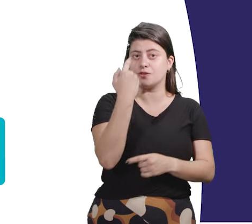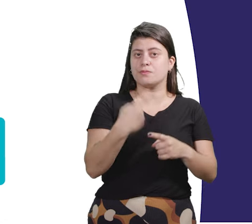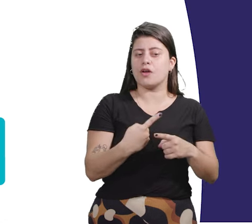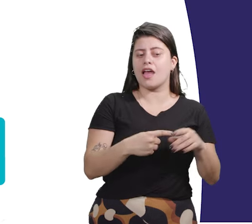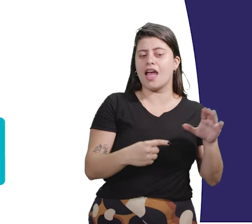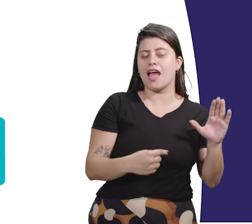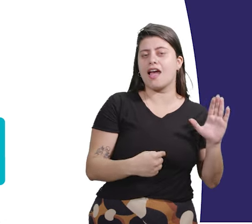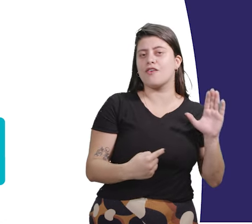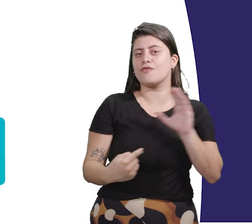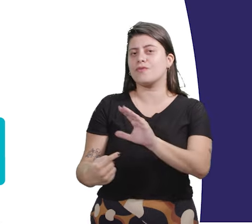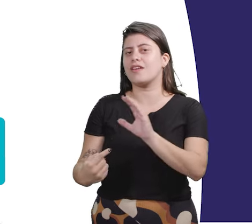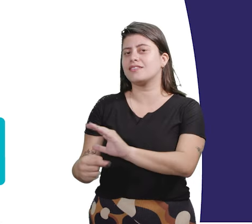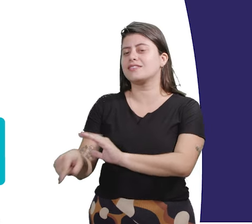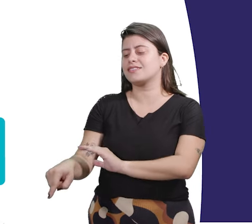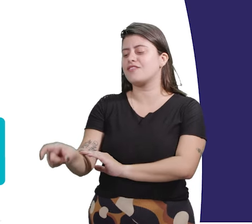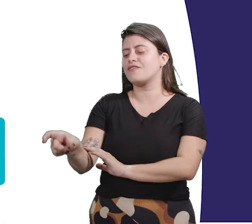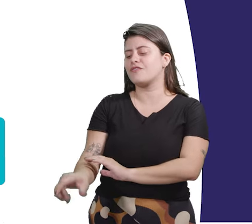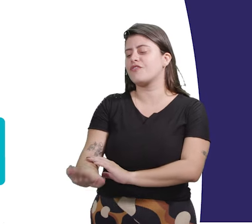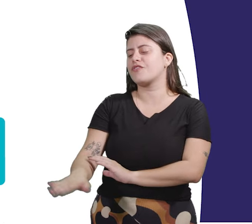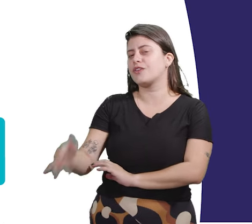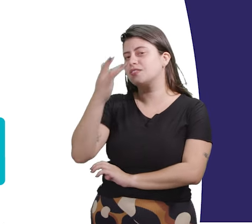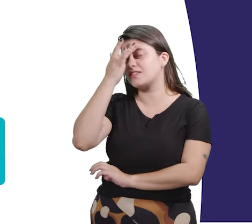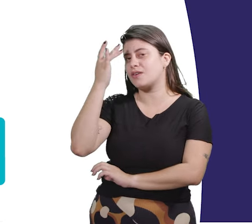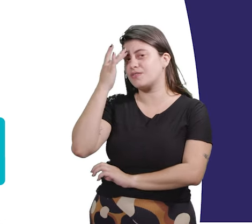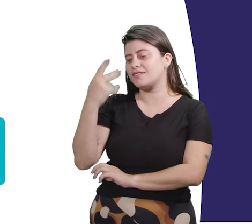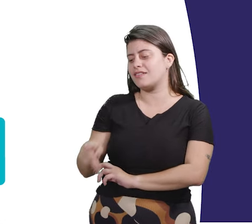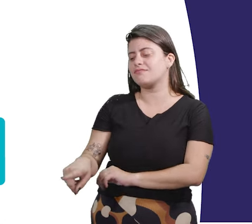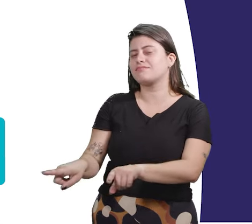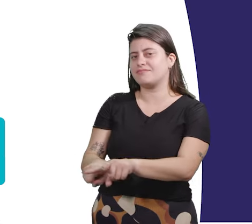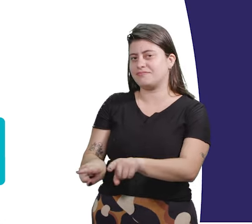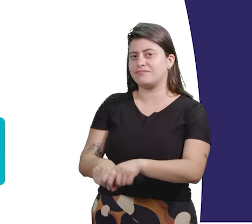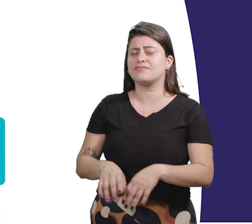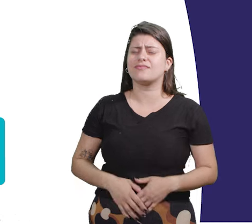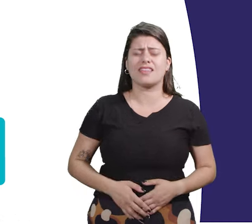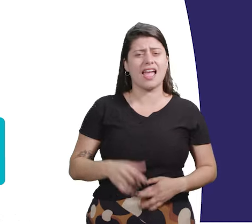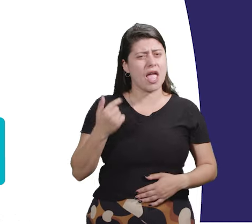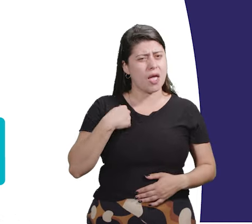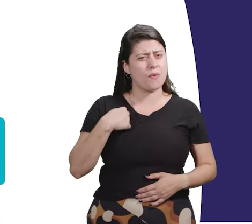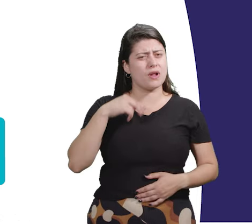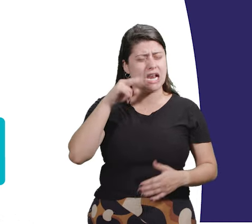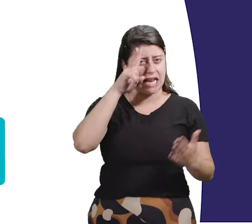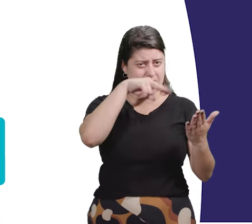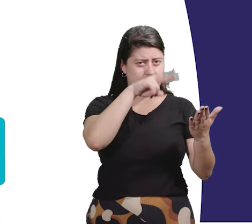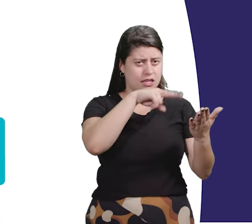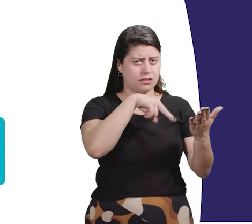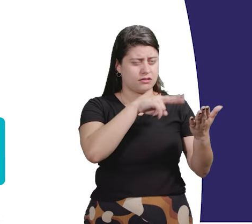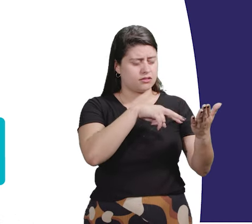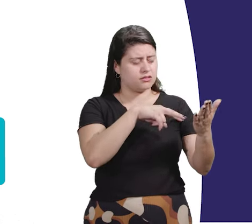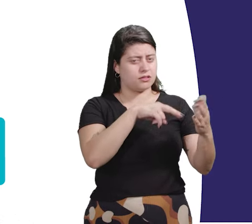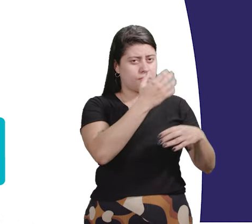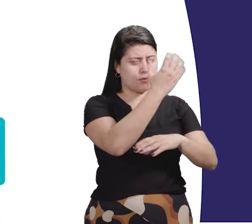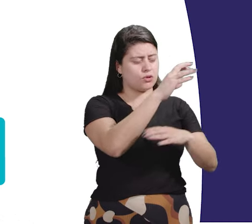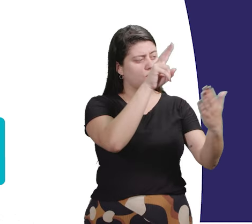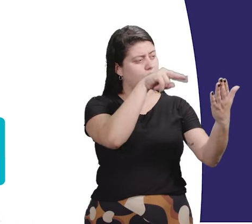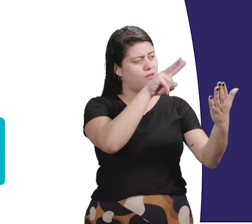influenciar diretamente na saúde mental dos seus filhos. Recentemente, eu vi um post que falava do quanto a gente trata as crianças de